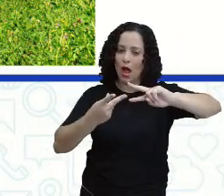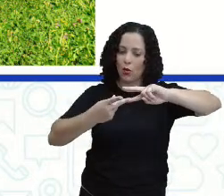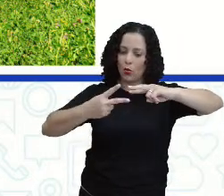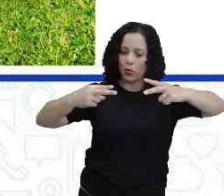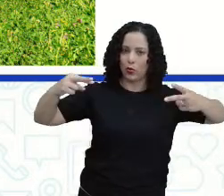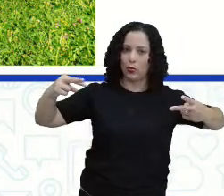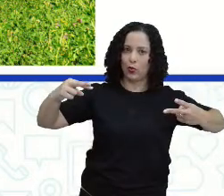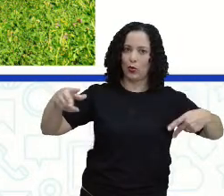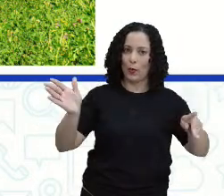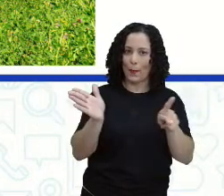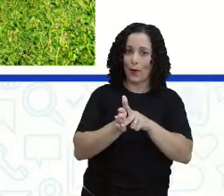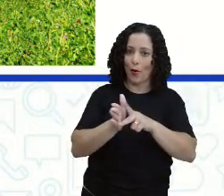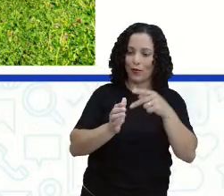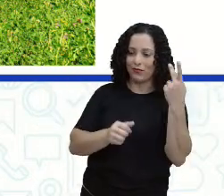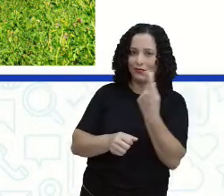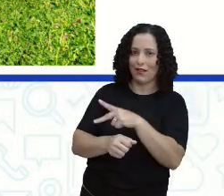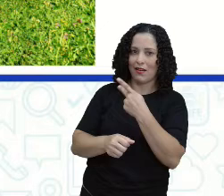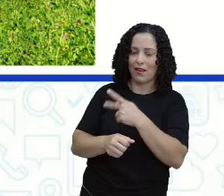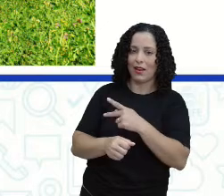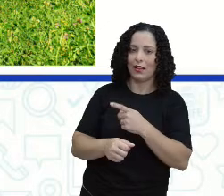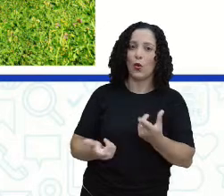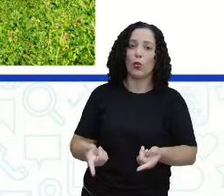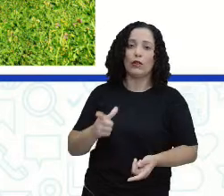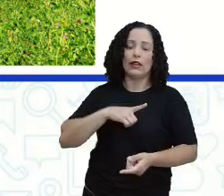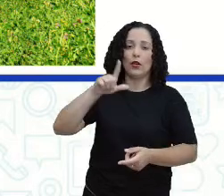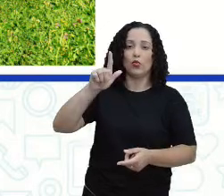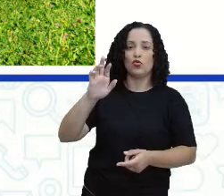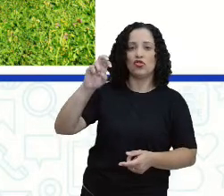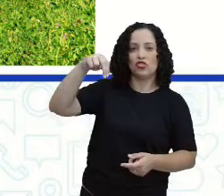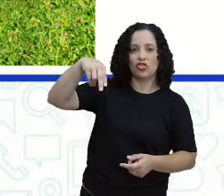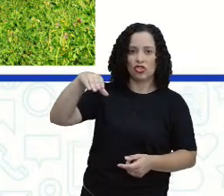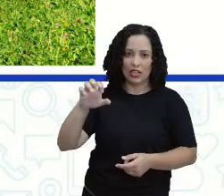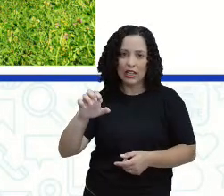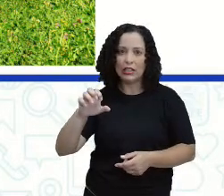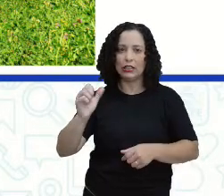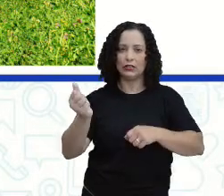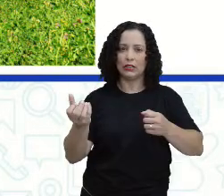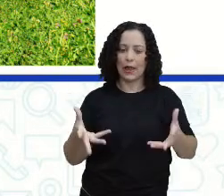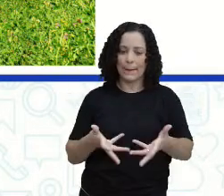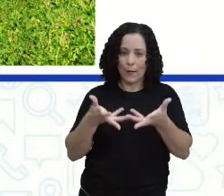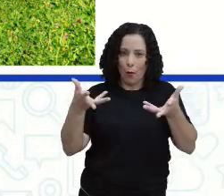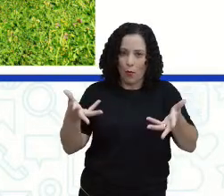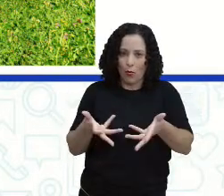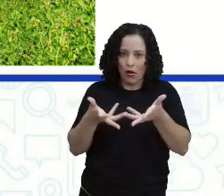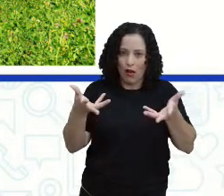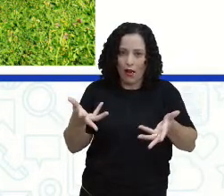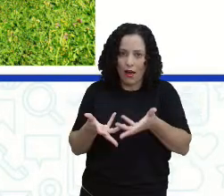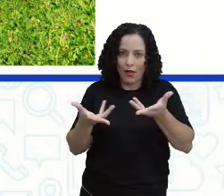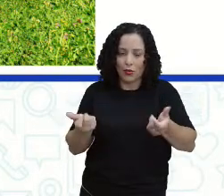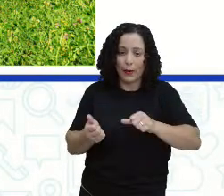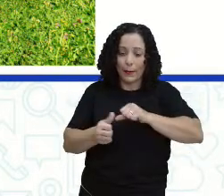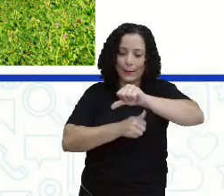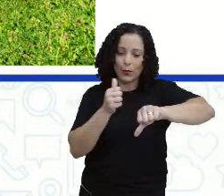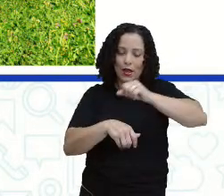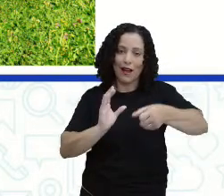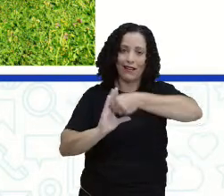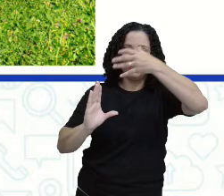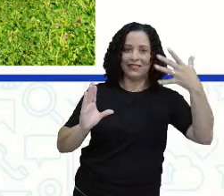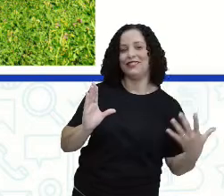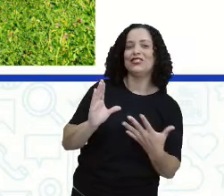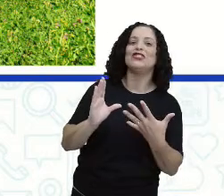bases, pegando um gene manipulado aí para manifestar essa característica. E qual é a